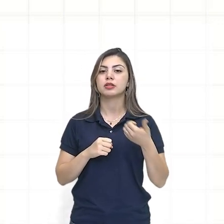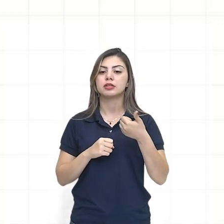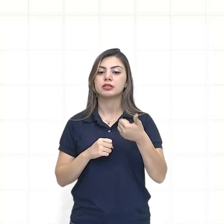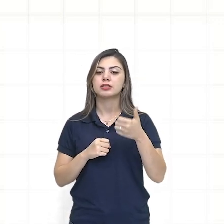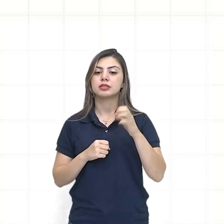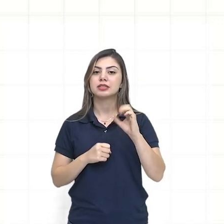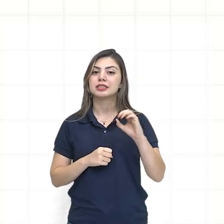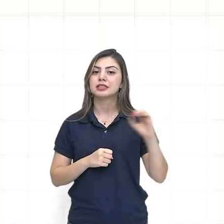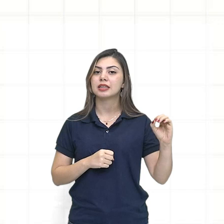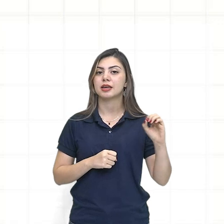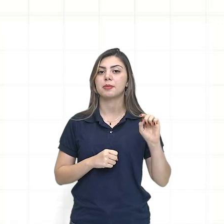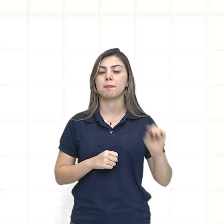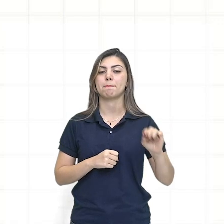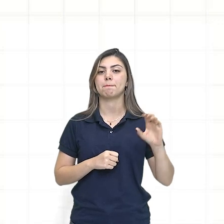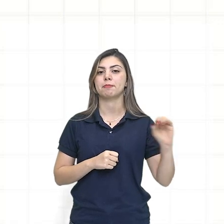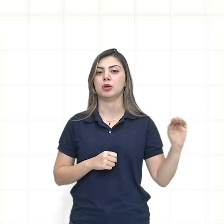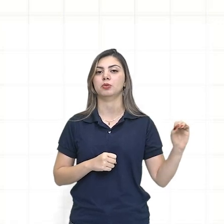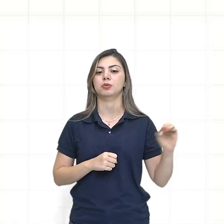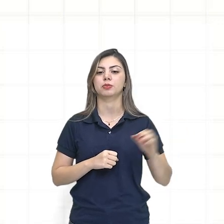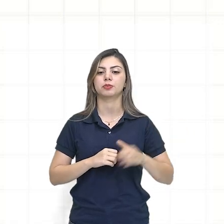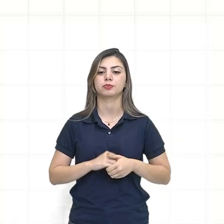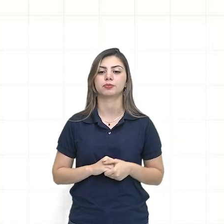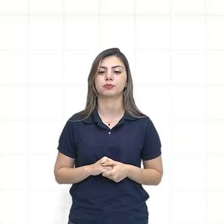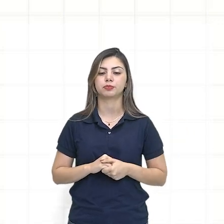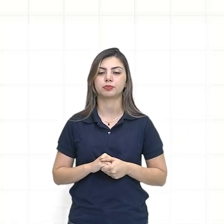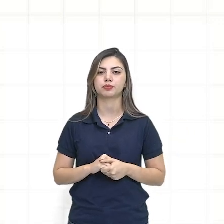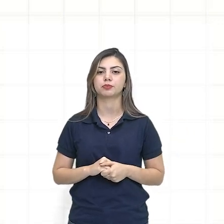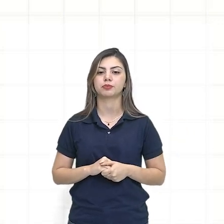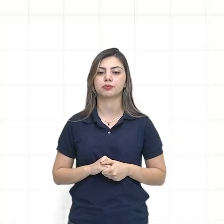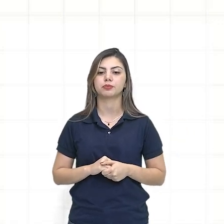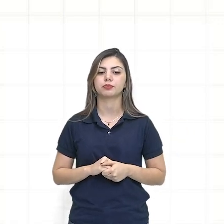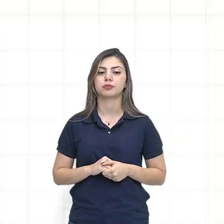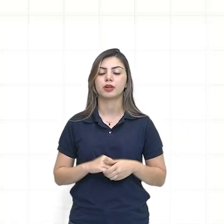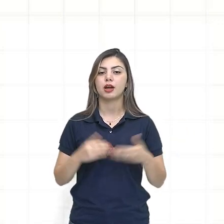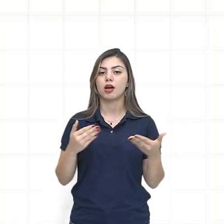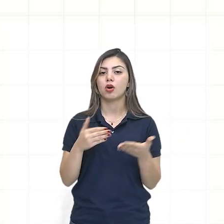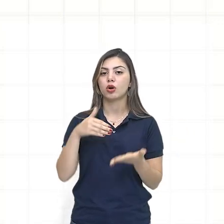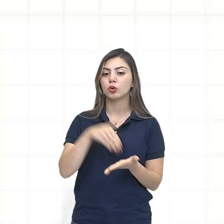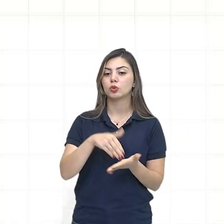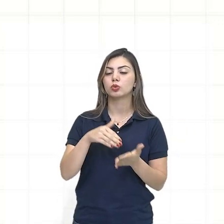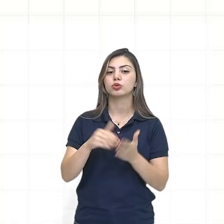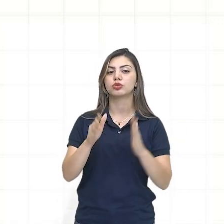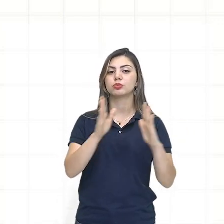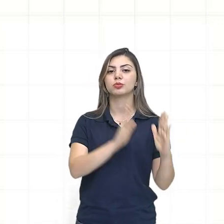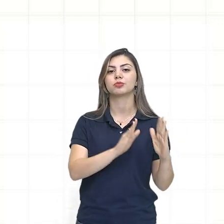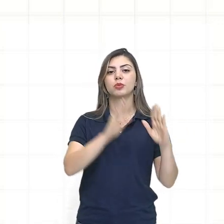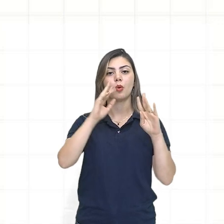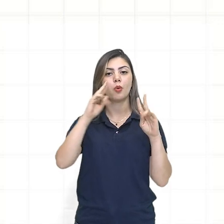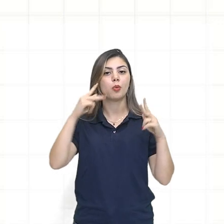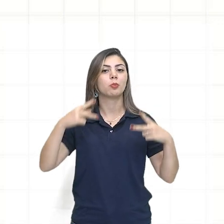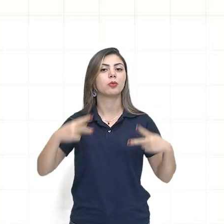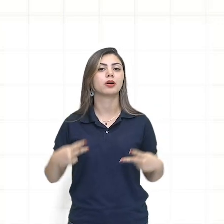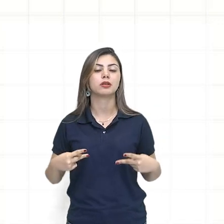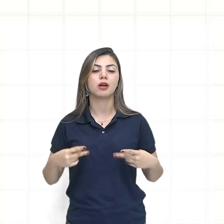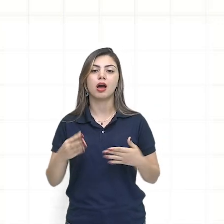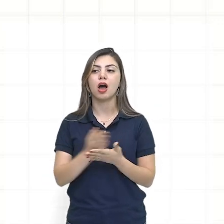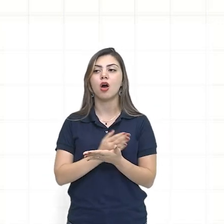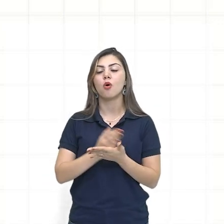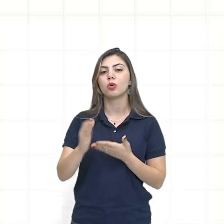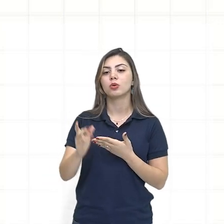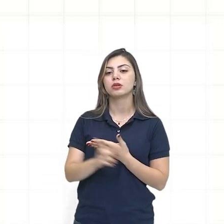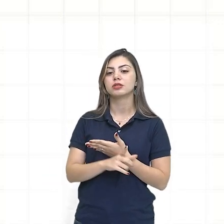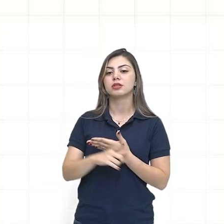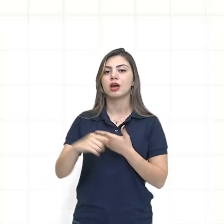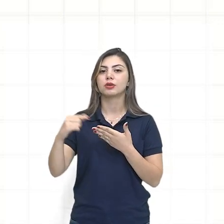100 mil. E o sétimo símbolo é o homem, né? Alguns autores